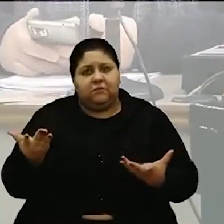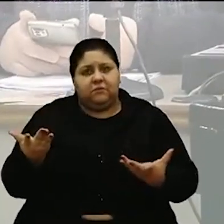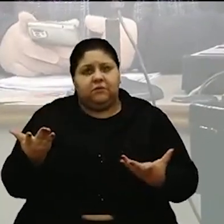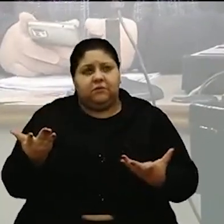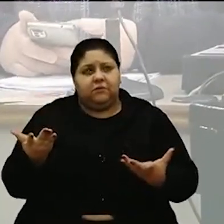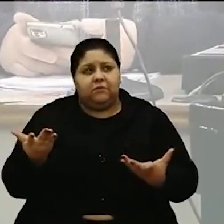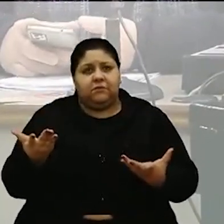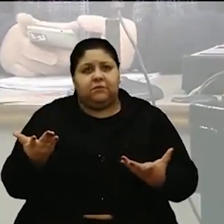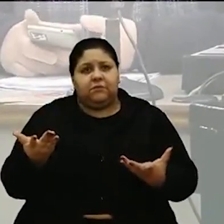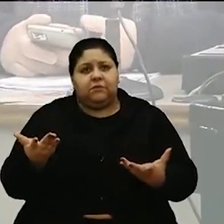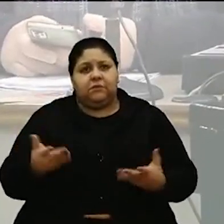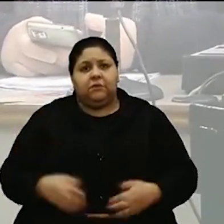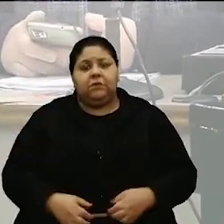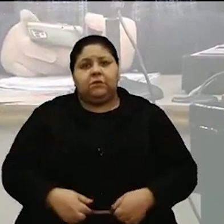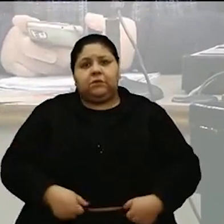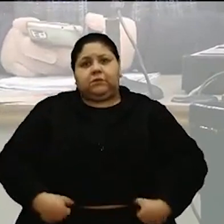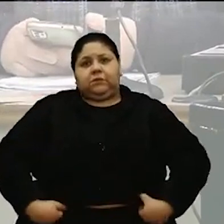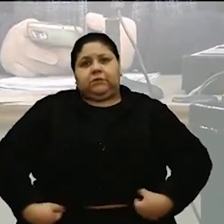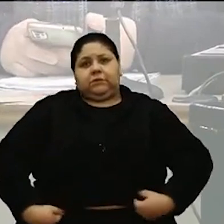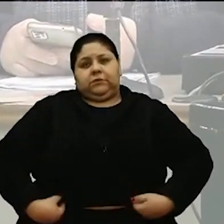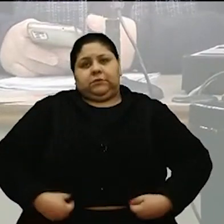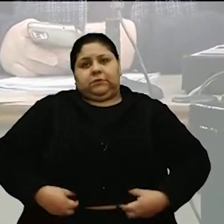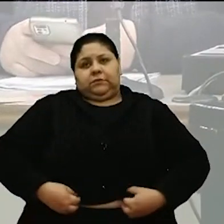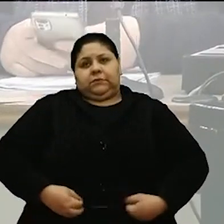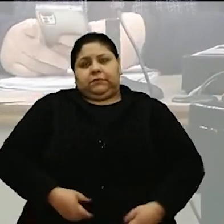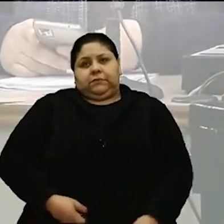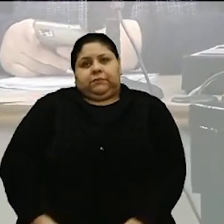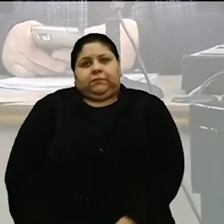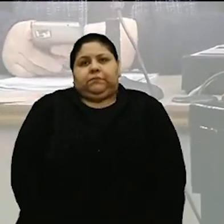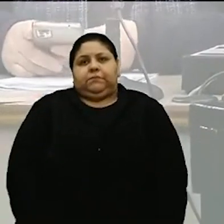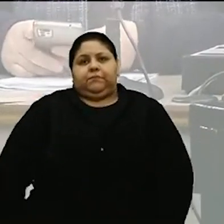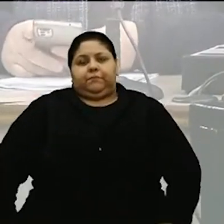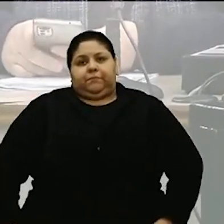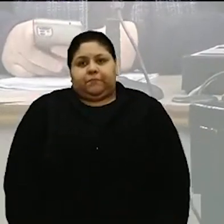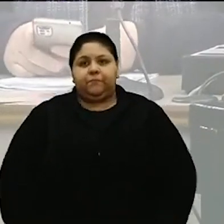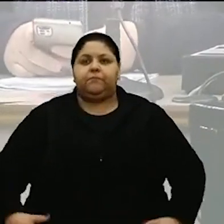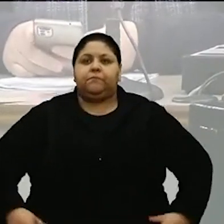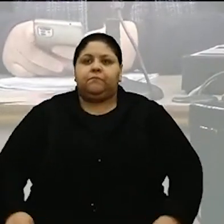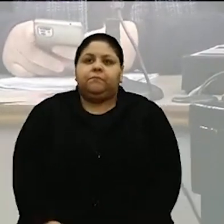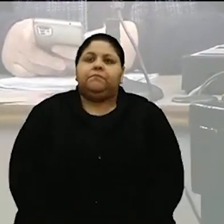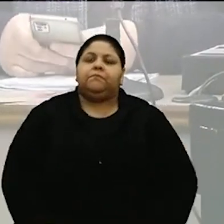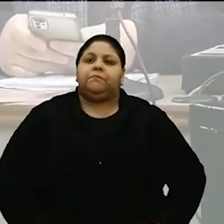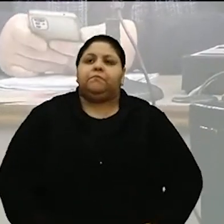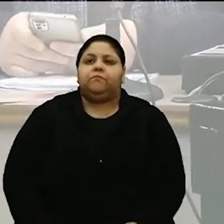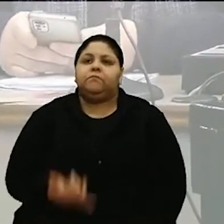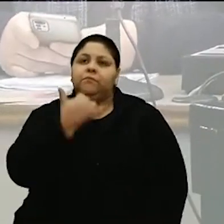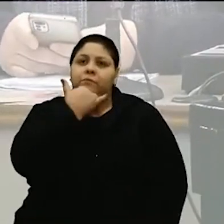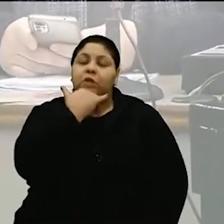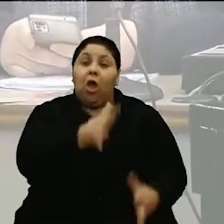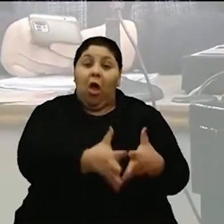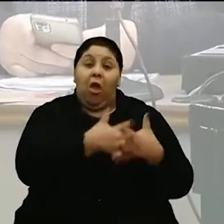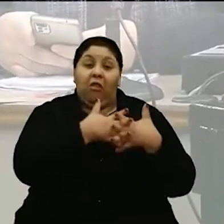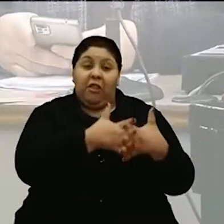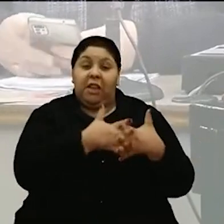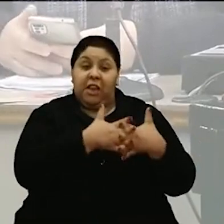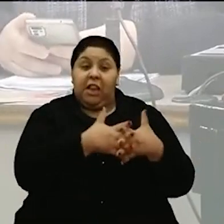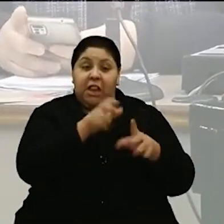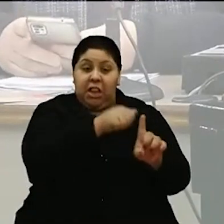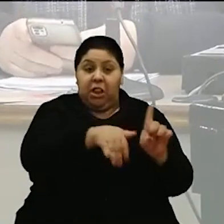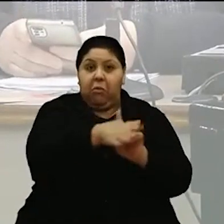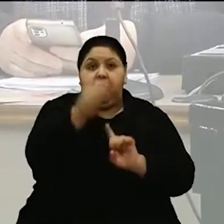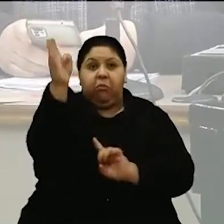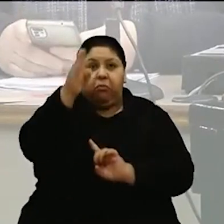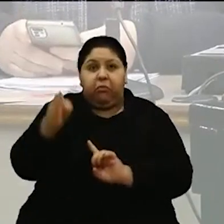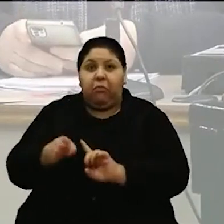Olha o transtorno que vai gerar na sociedade brasileira essa decisão do STF. Vai